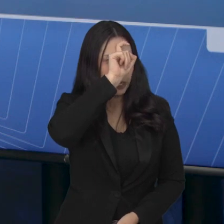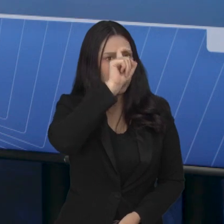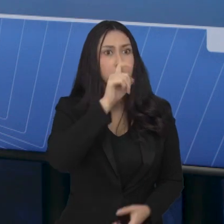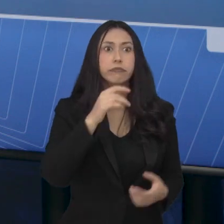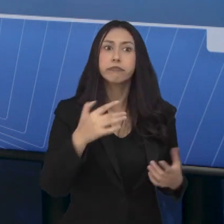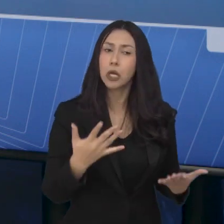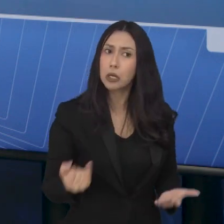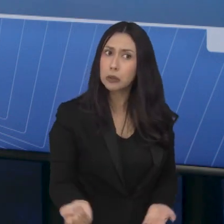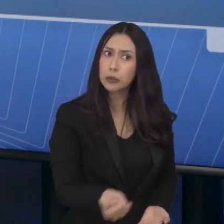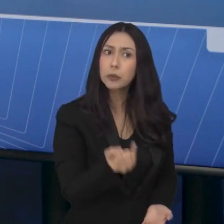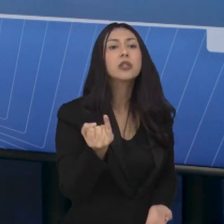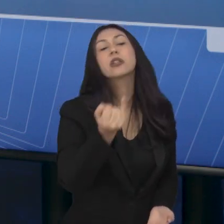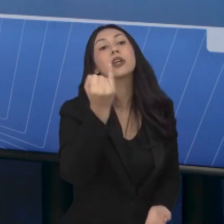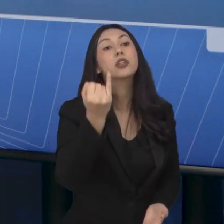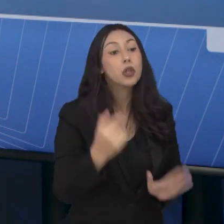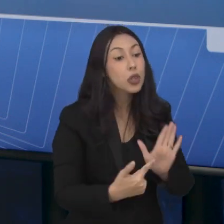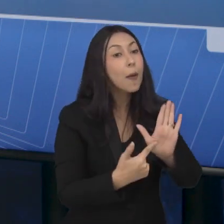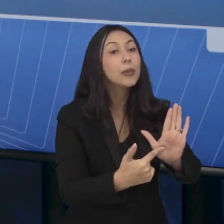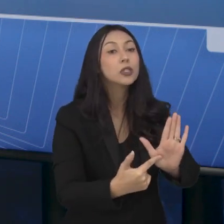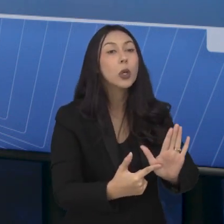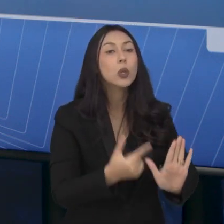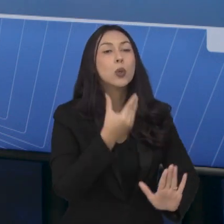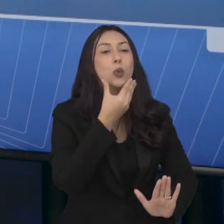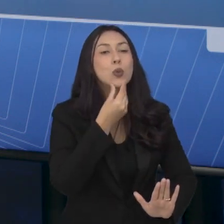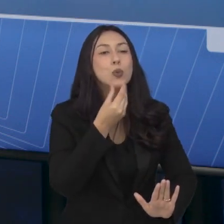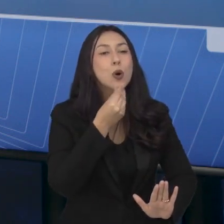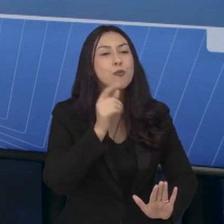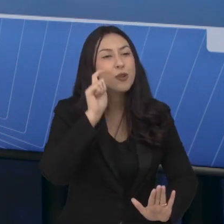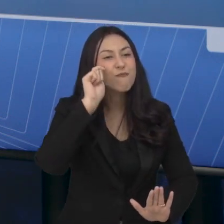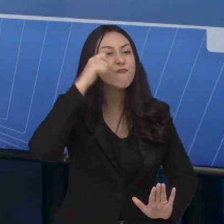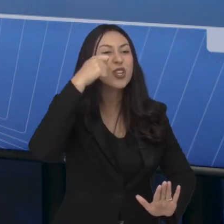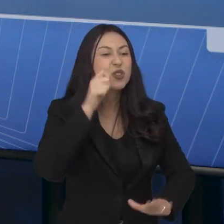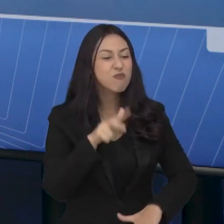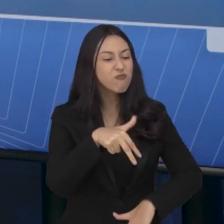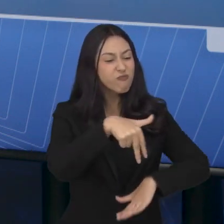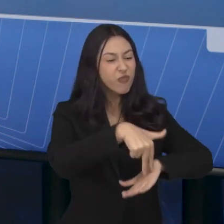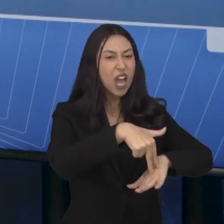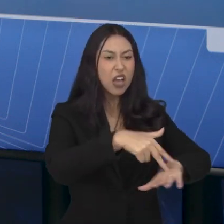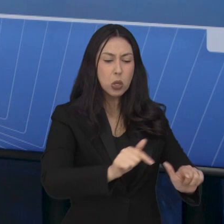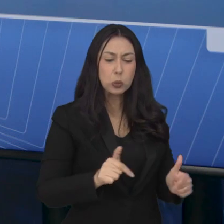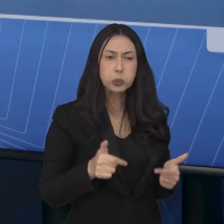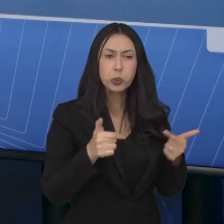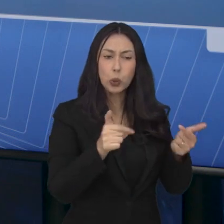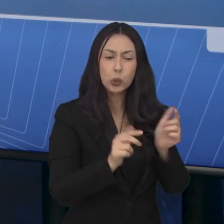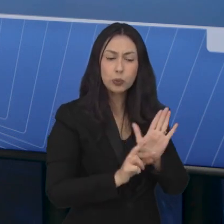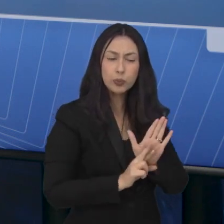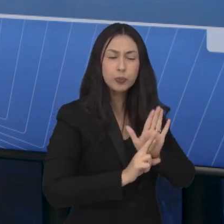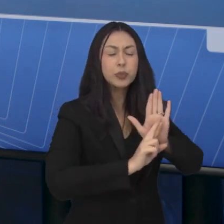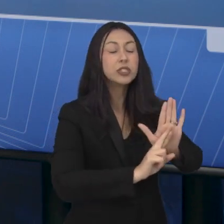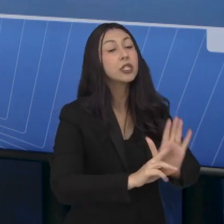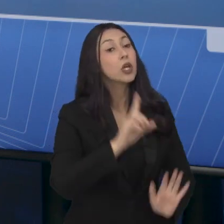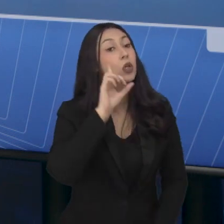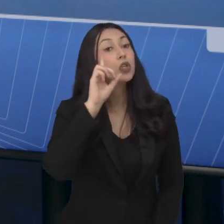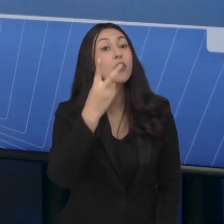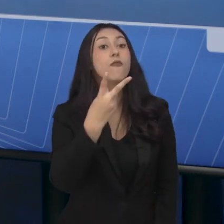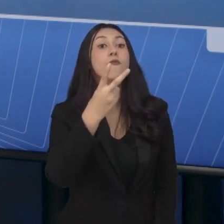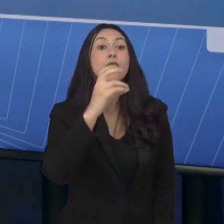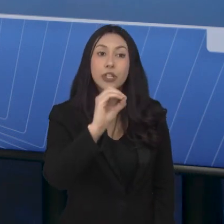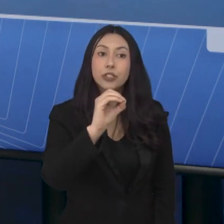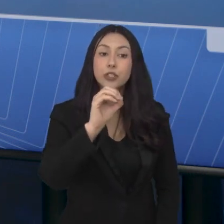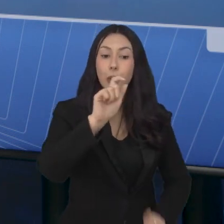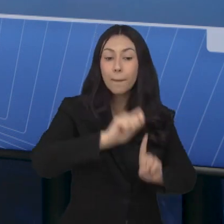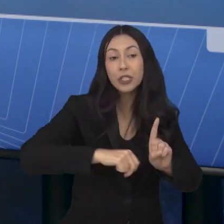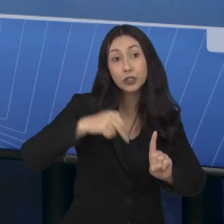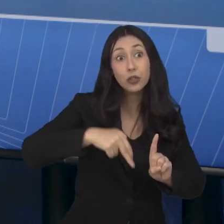significativo para a nossa história, nós estamos falando do protagonismo negro. Representa a nossa luta, a nossa resistência, e 20 de novembro é uma data a